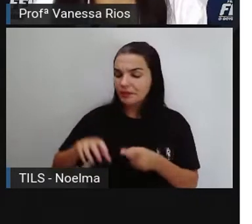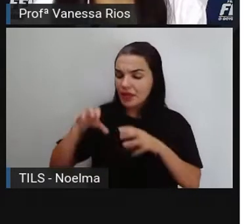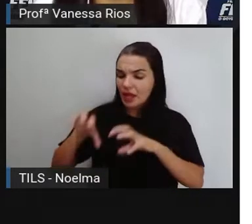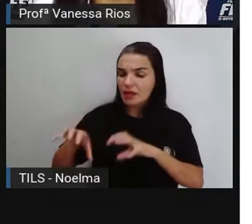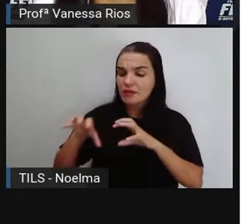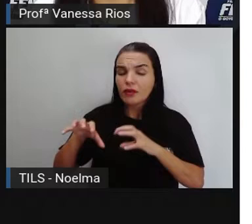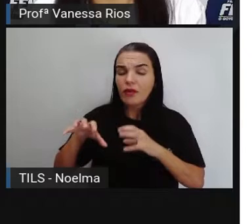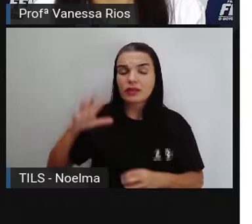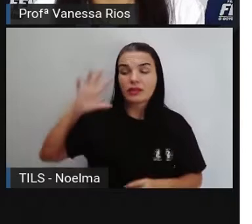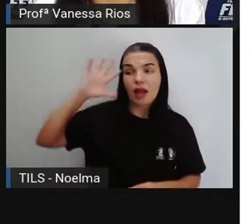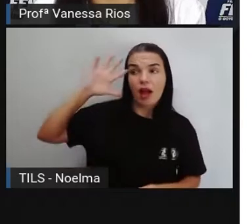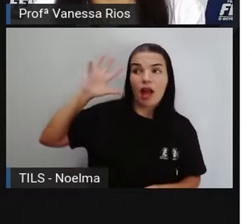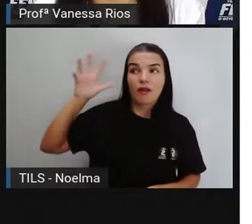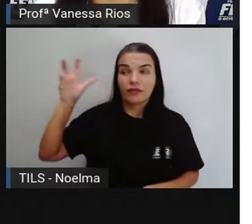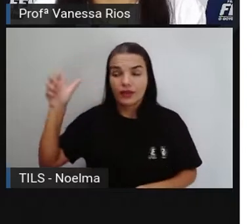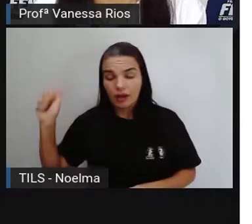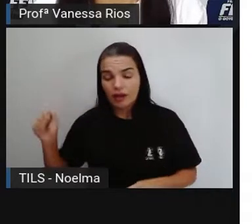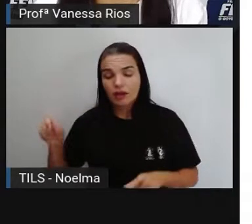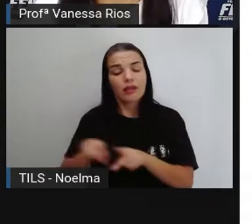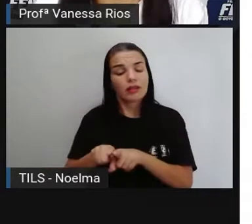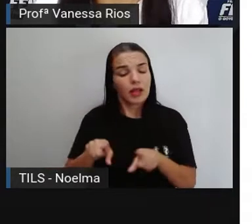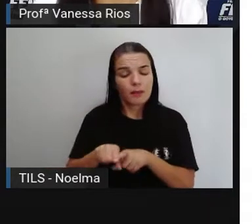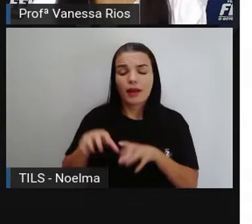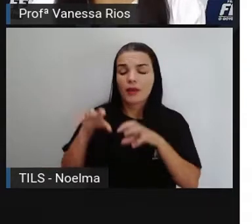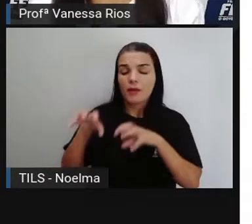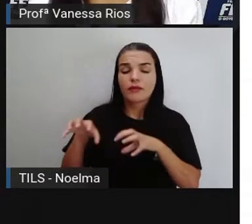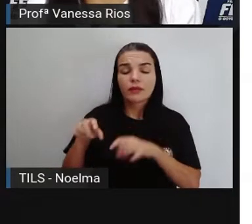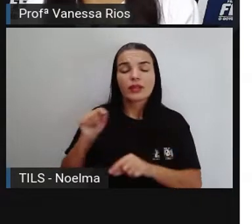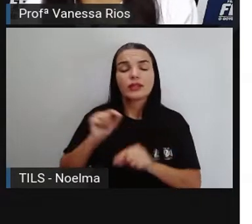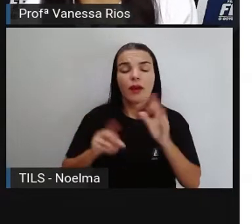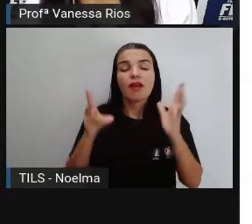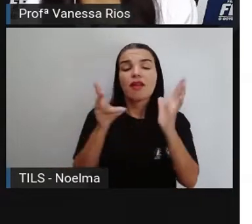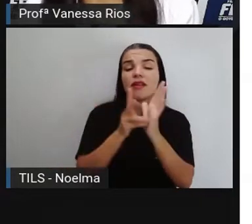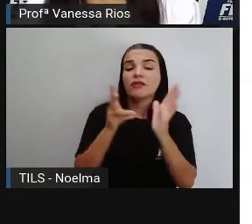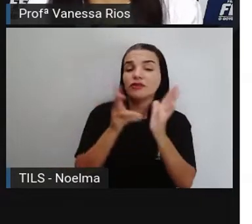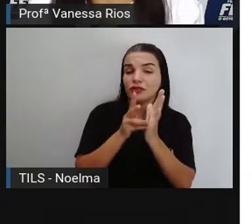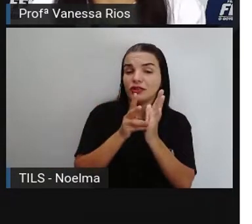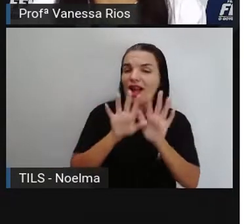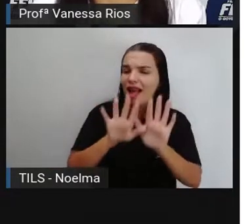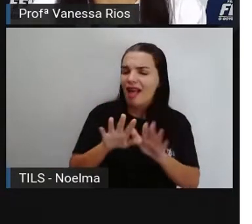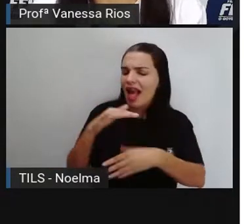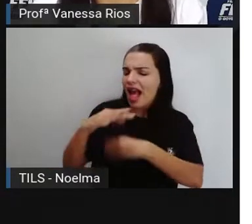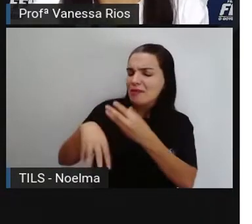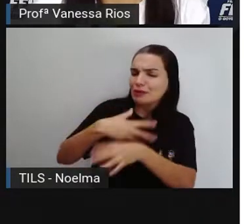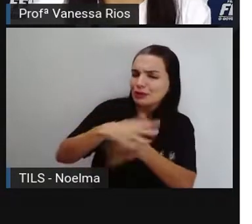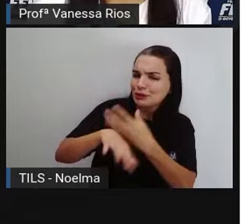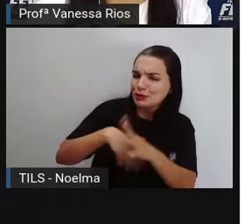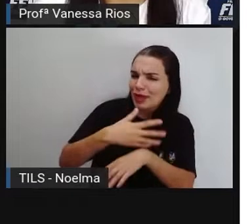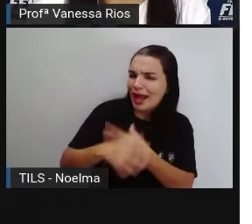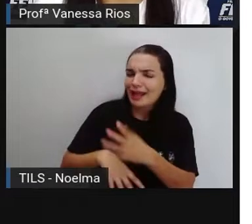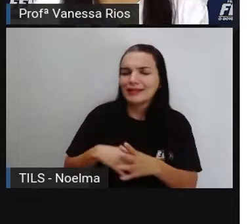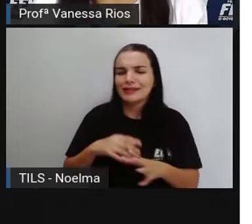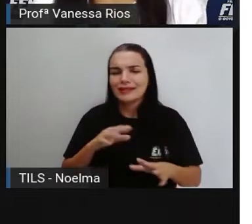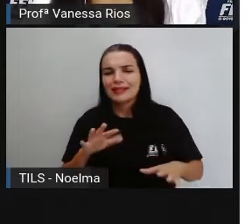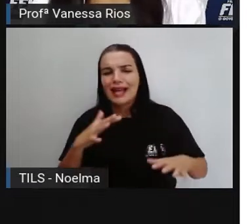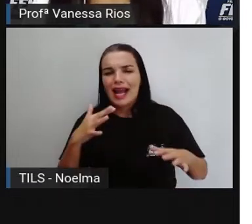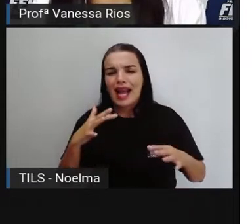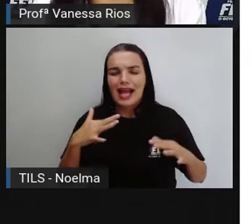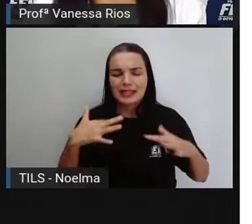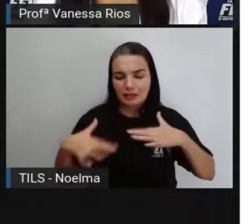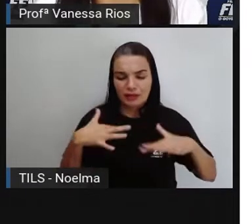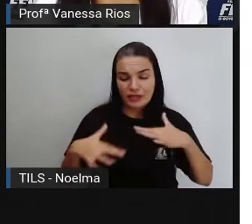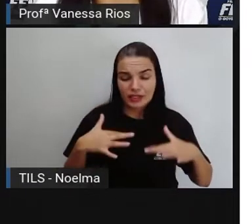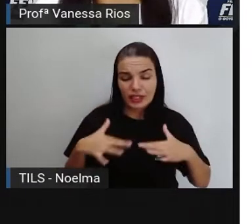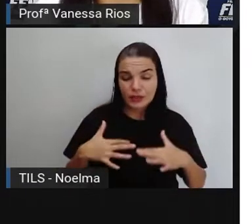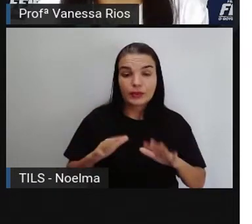e também com influência indígena. Às vezes misturados, às vezes com influência nessa sobrepondo a outra,